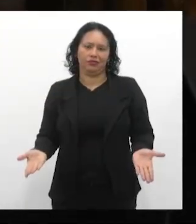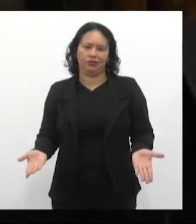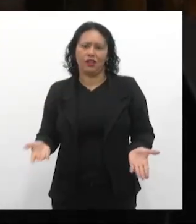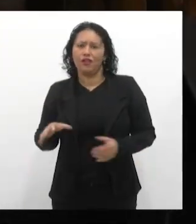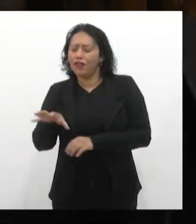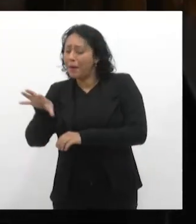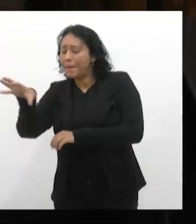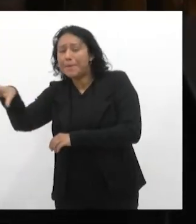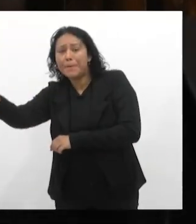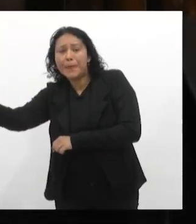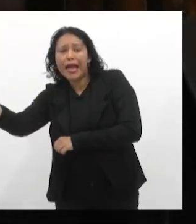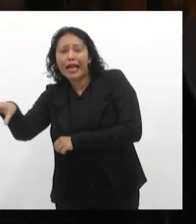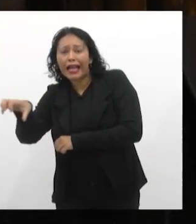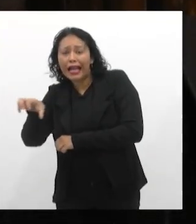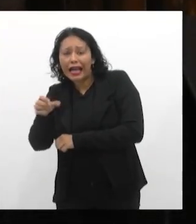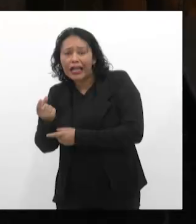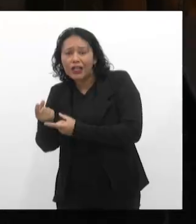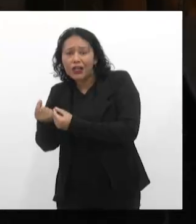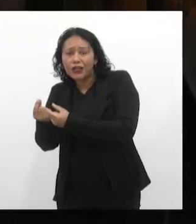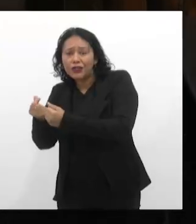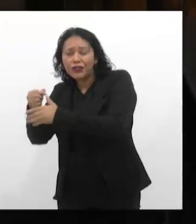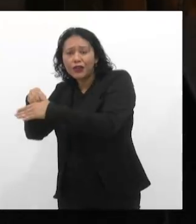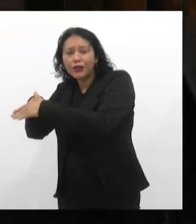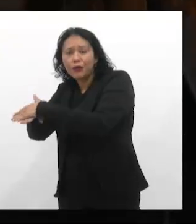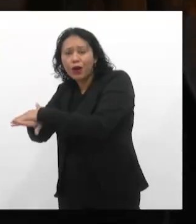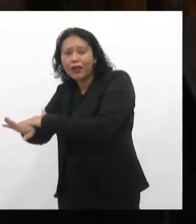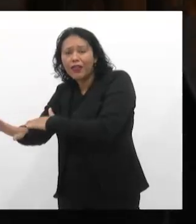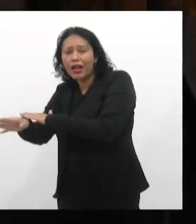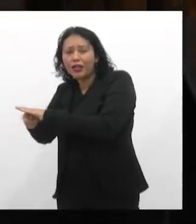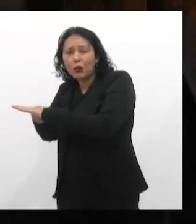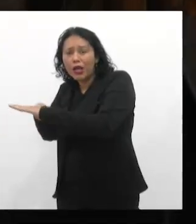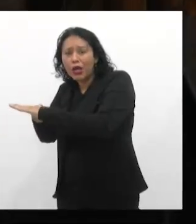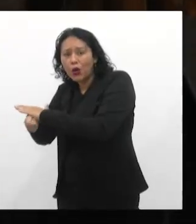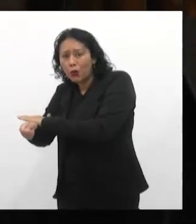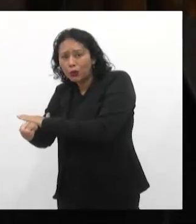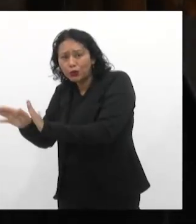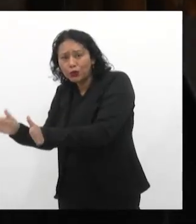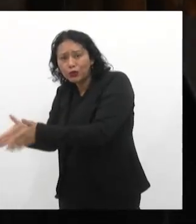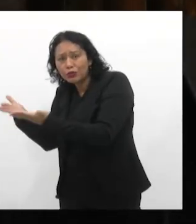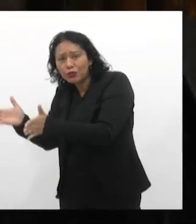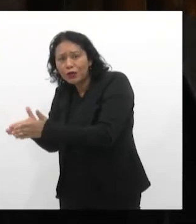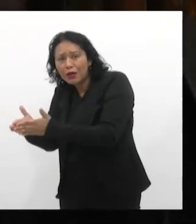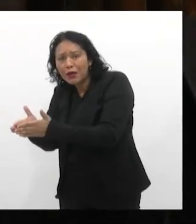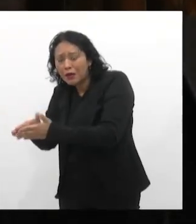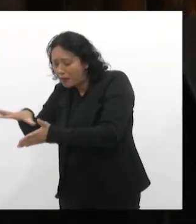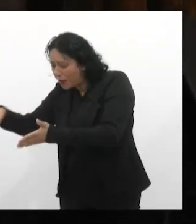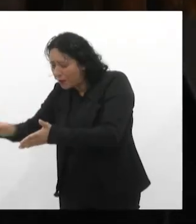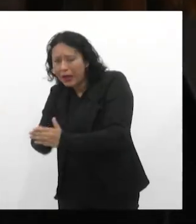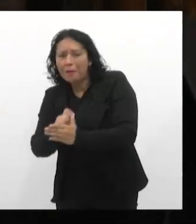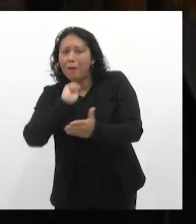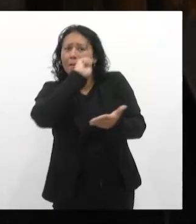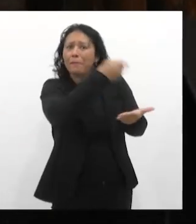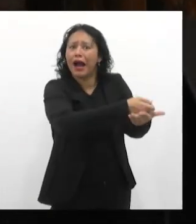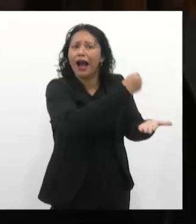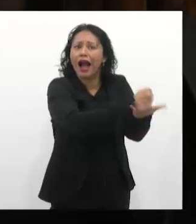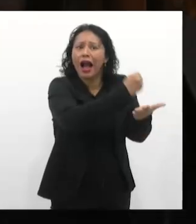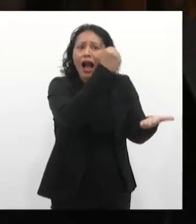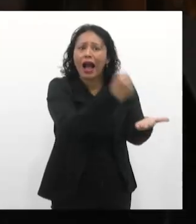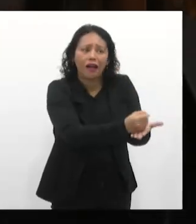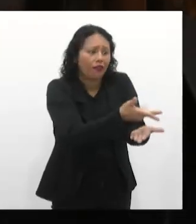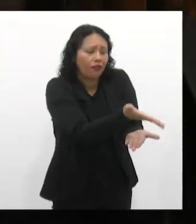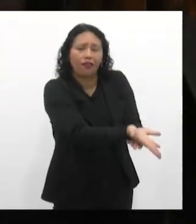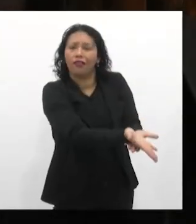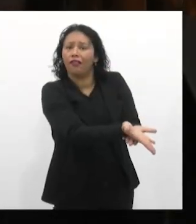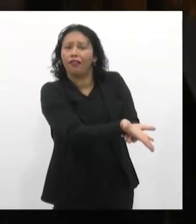Fundo de Combate à Pobreza recursos para pagar esses mesmos cartórios já bilionários